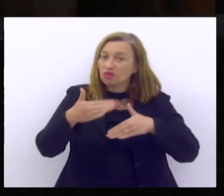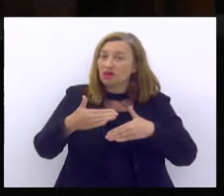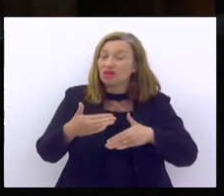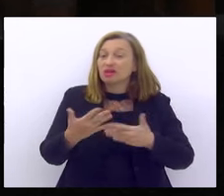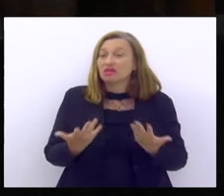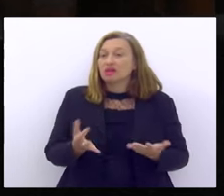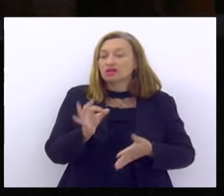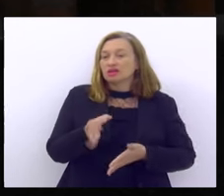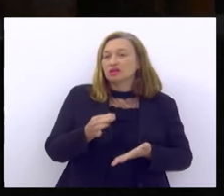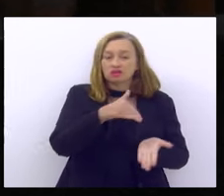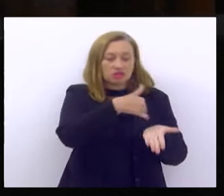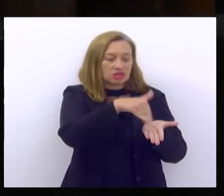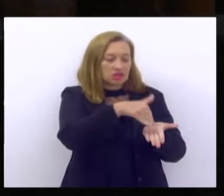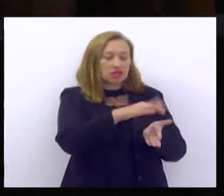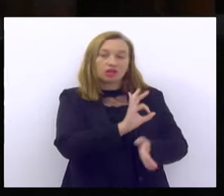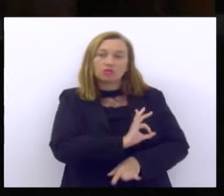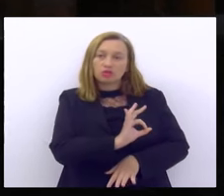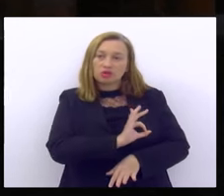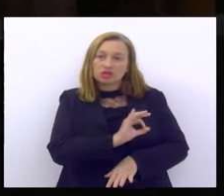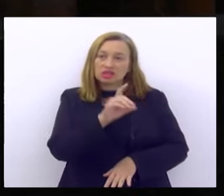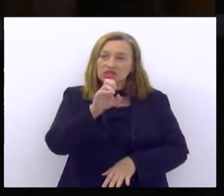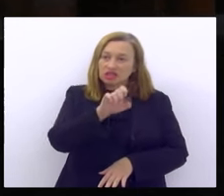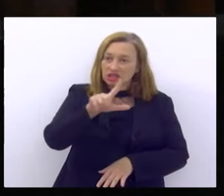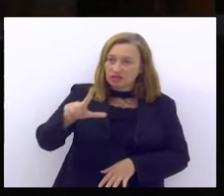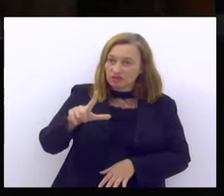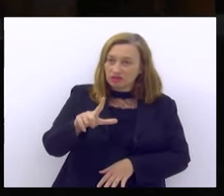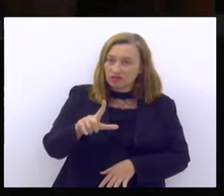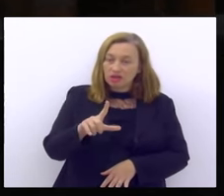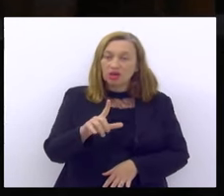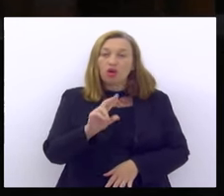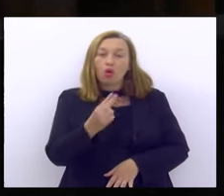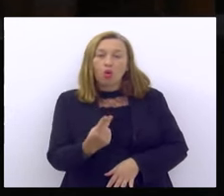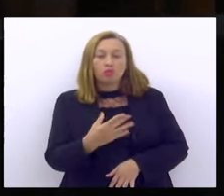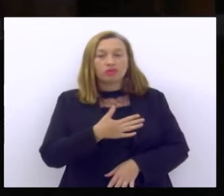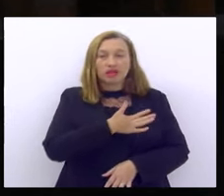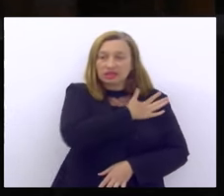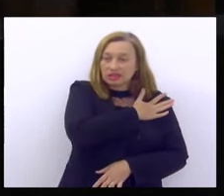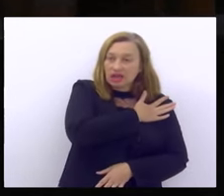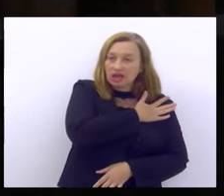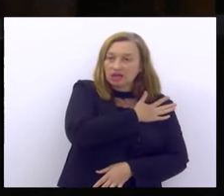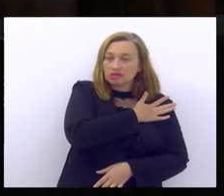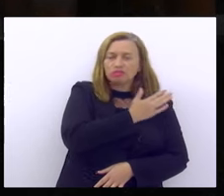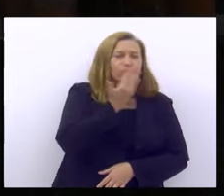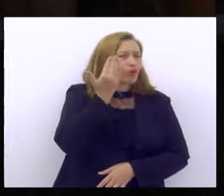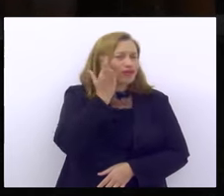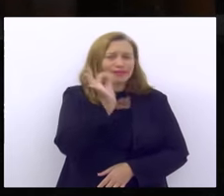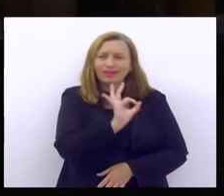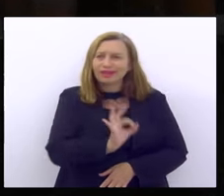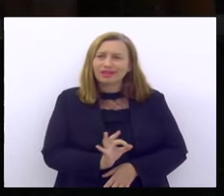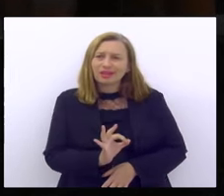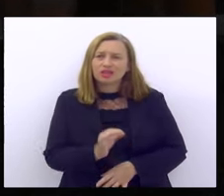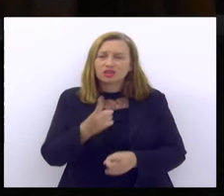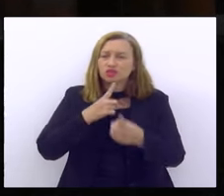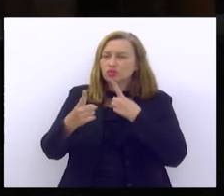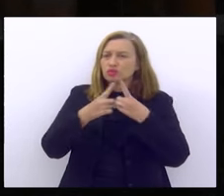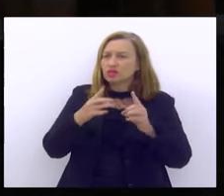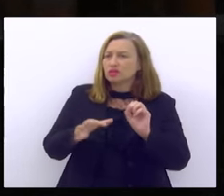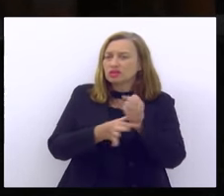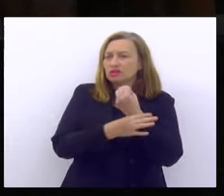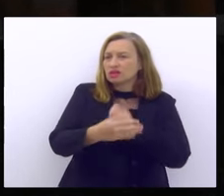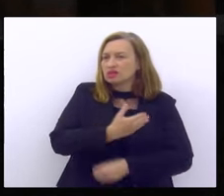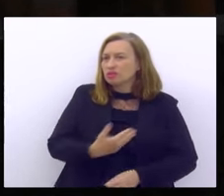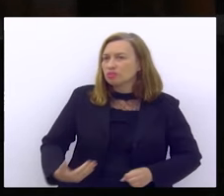uma Secretaria de Polícia Civil e uma Secretaria de Polícia Militar não compreende o debate de segurança pública na